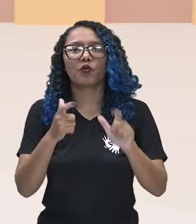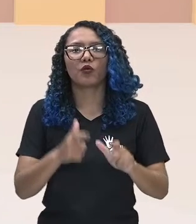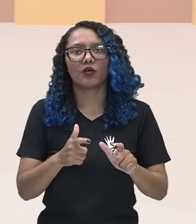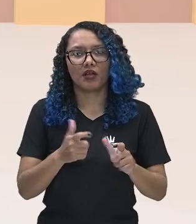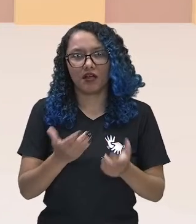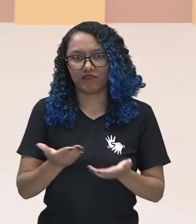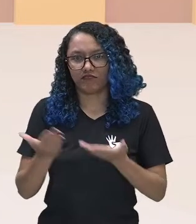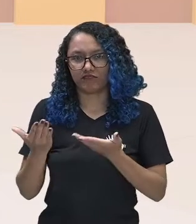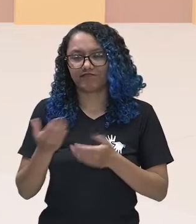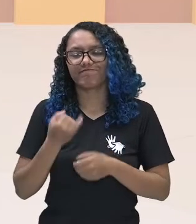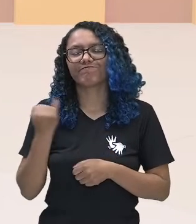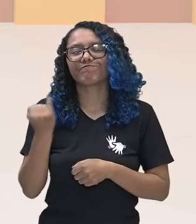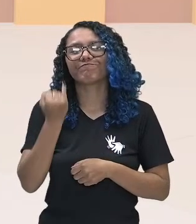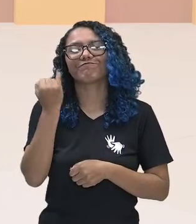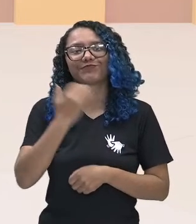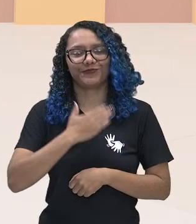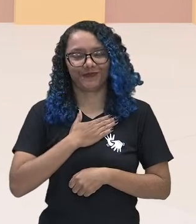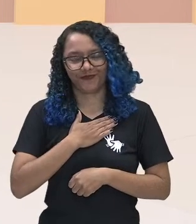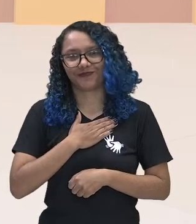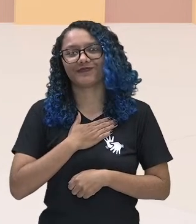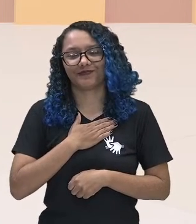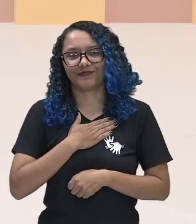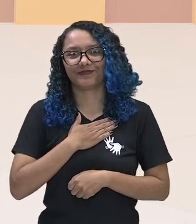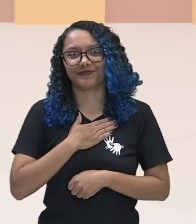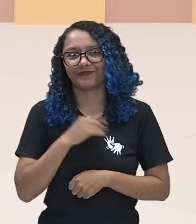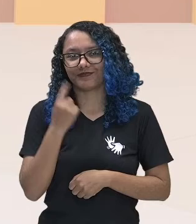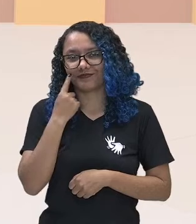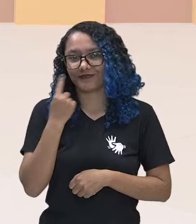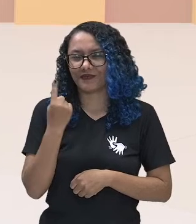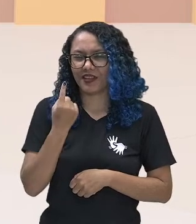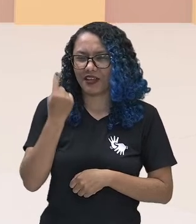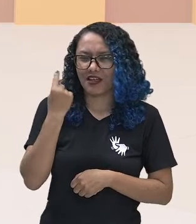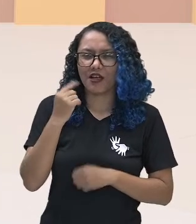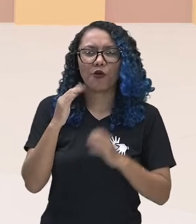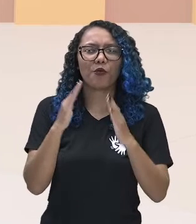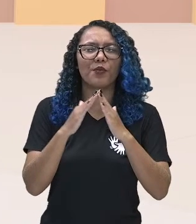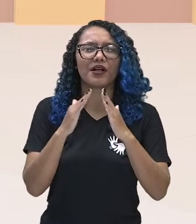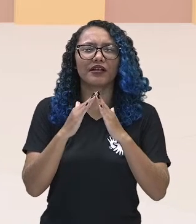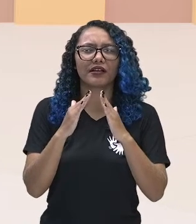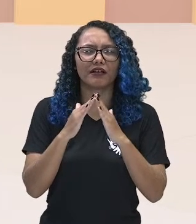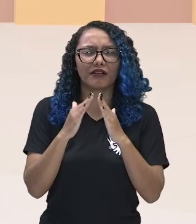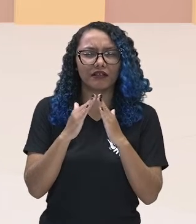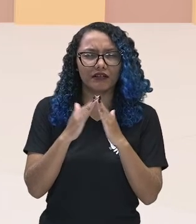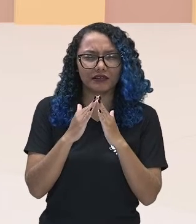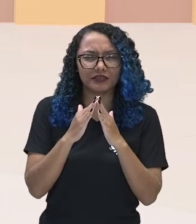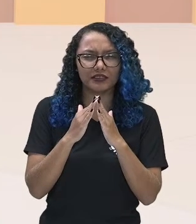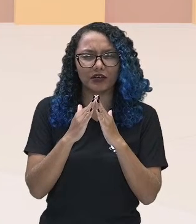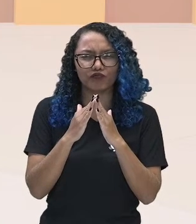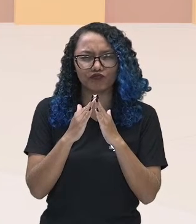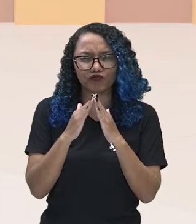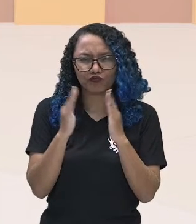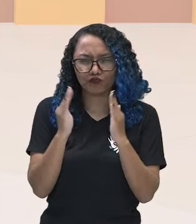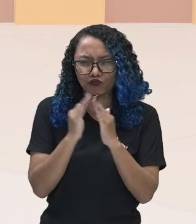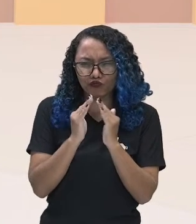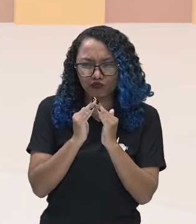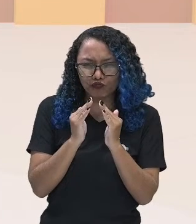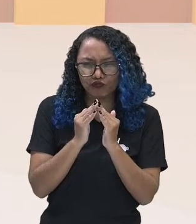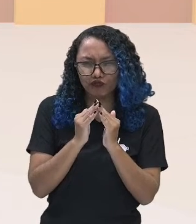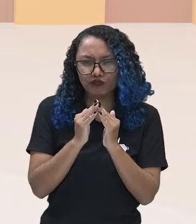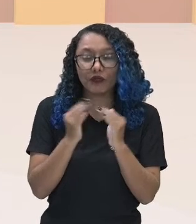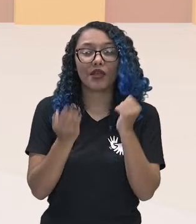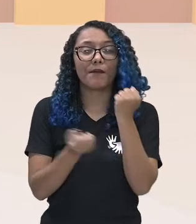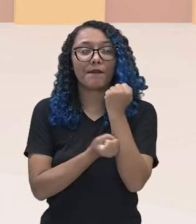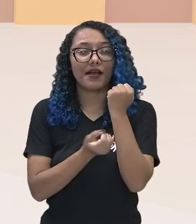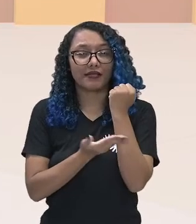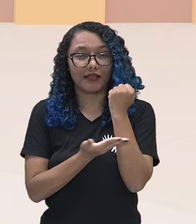muito importante para mim, né? Como vocês podem observar lá ao fundo, tem ali uma casinha de madeira, e nessa casa de